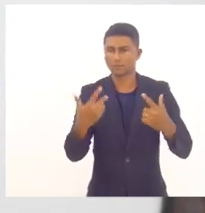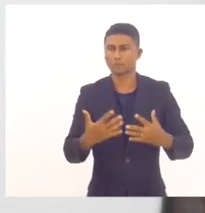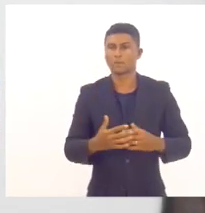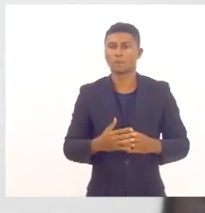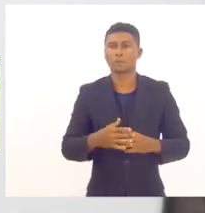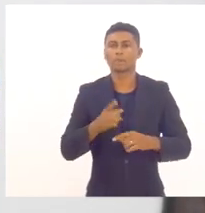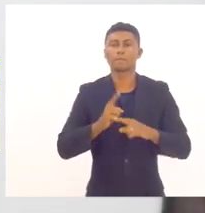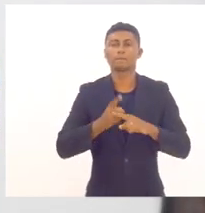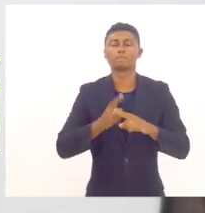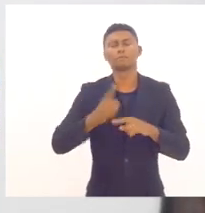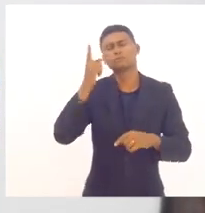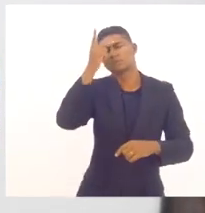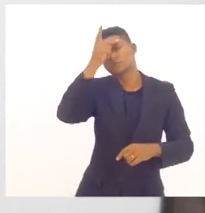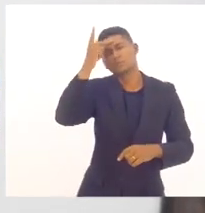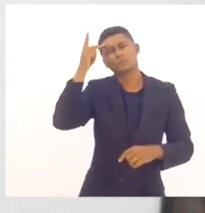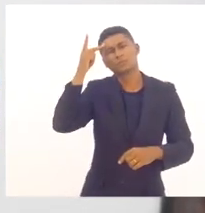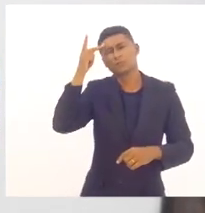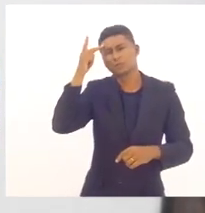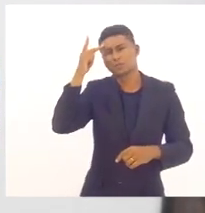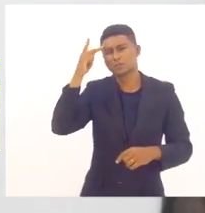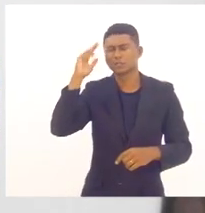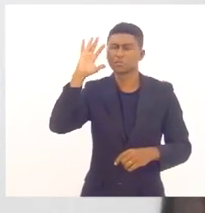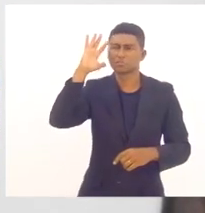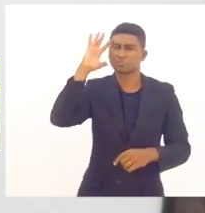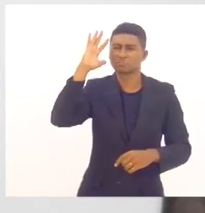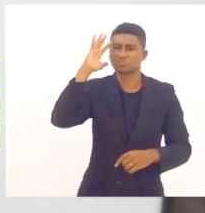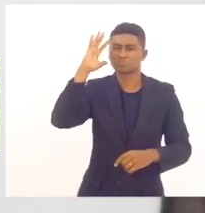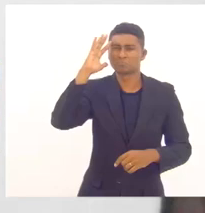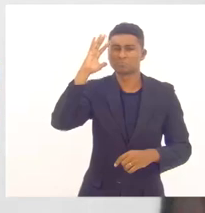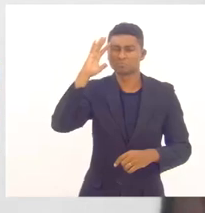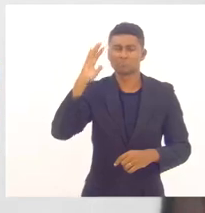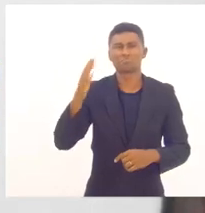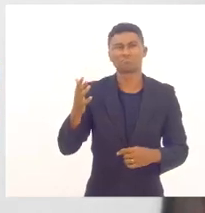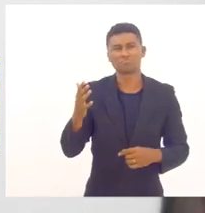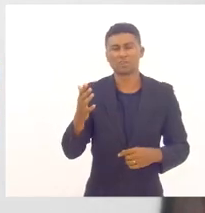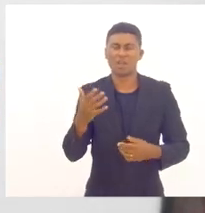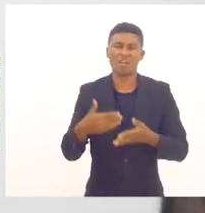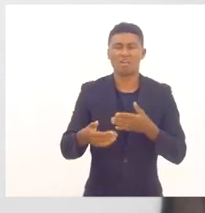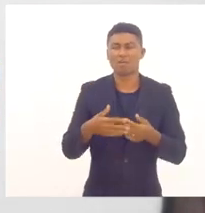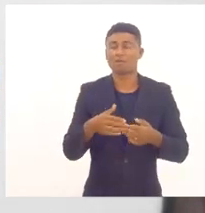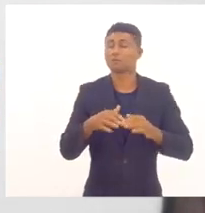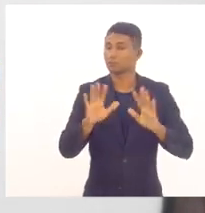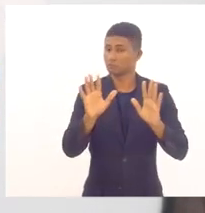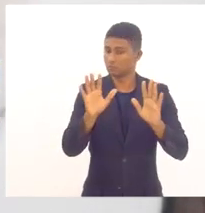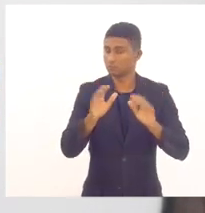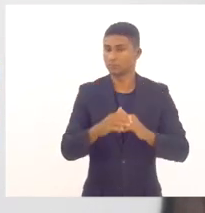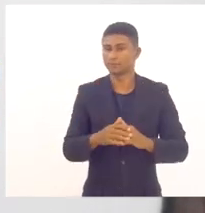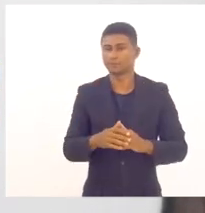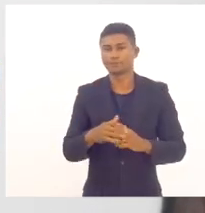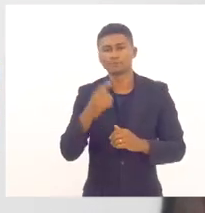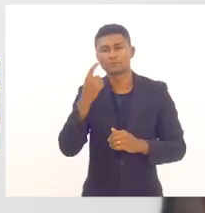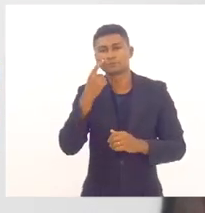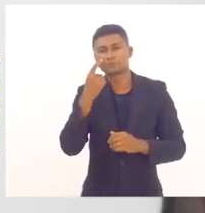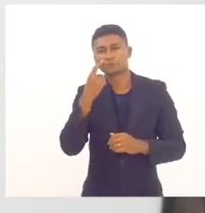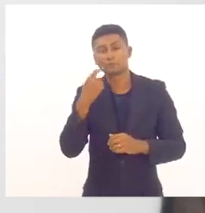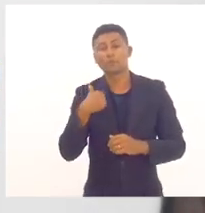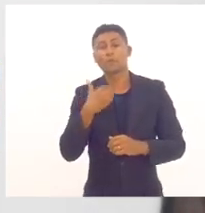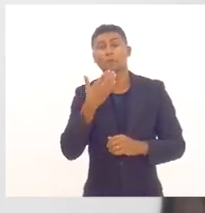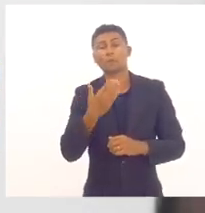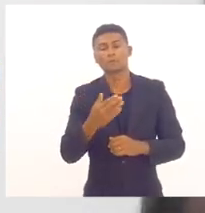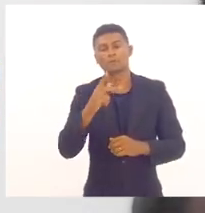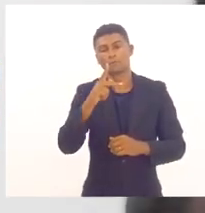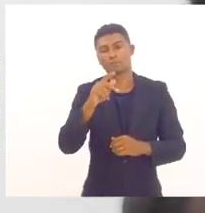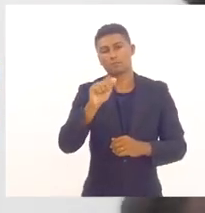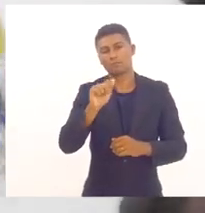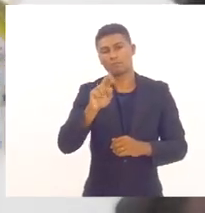pessoas olham para elas e pensam que são qualquer coisa. Isso aqui foi a Conserj, que eu pedi o Paulão